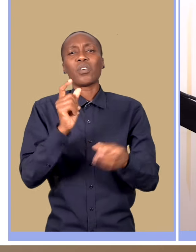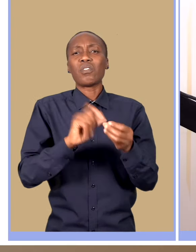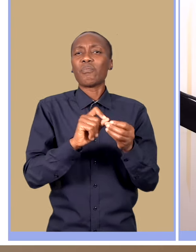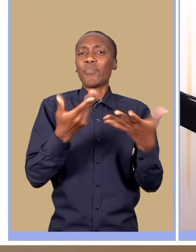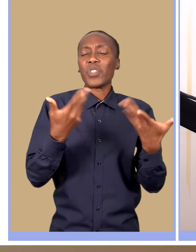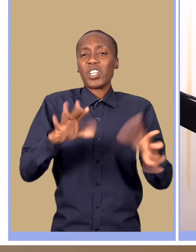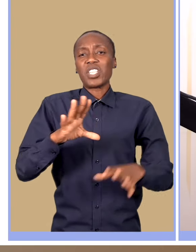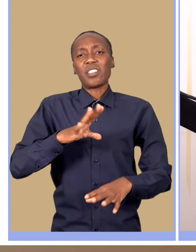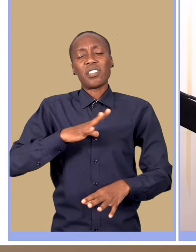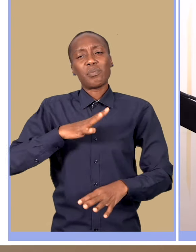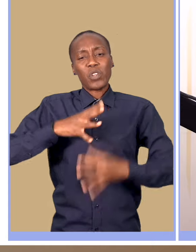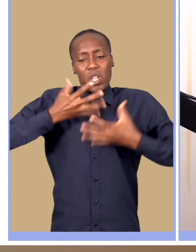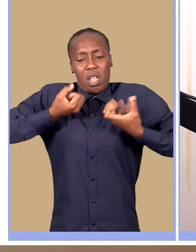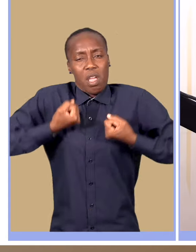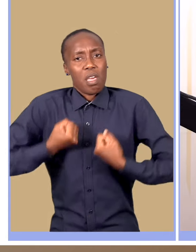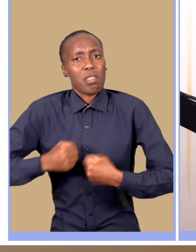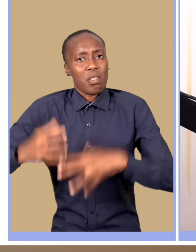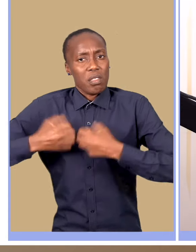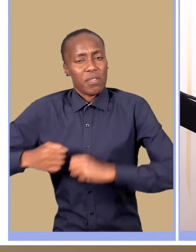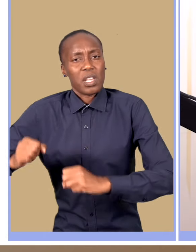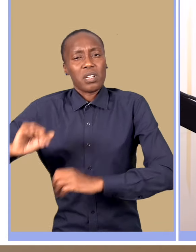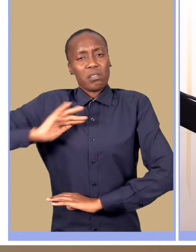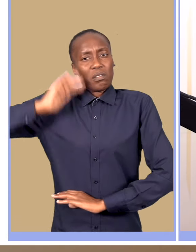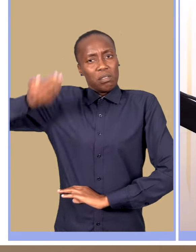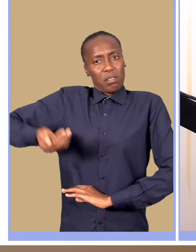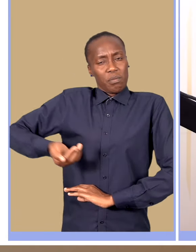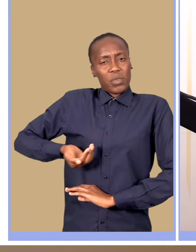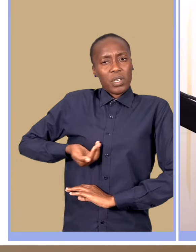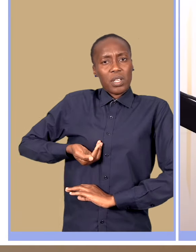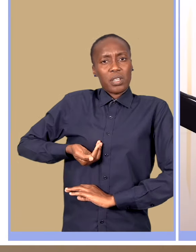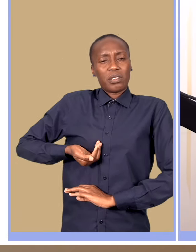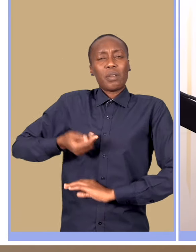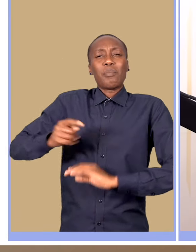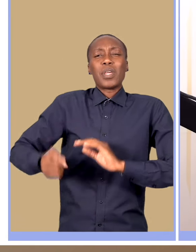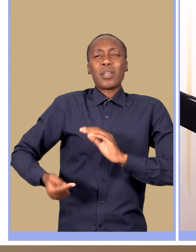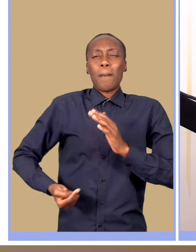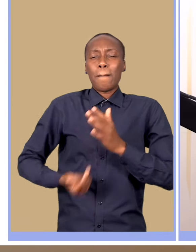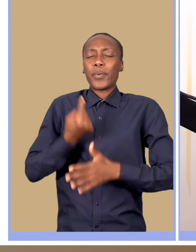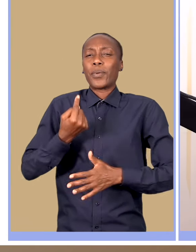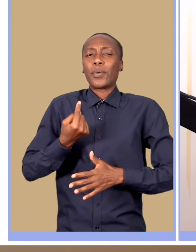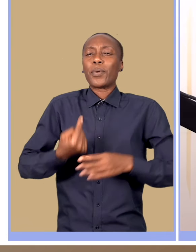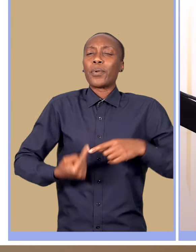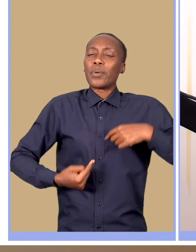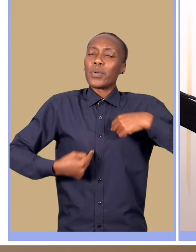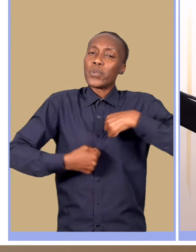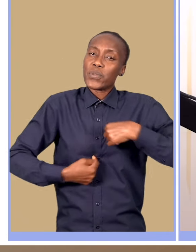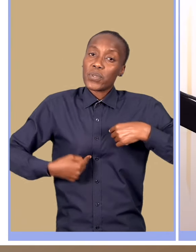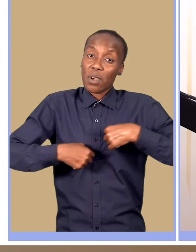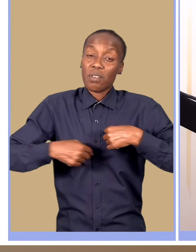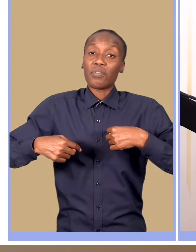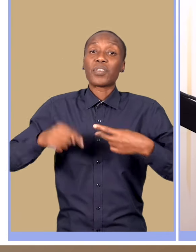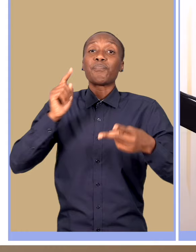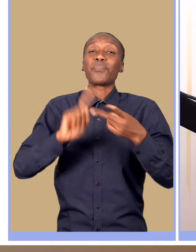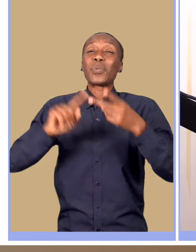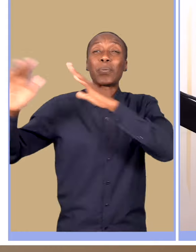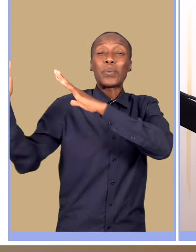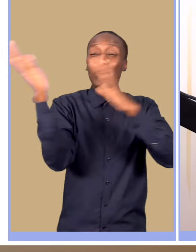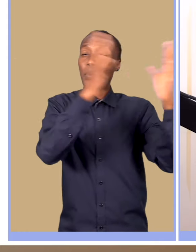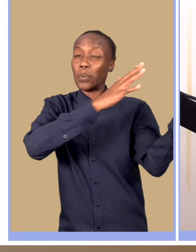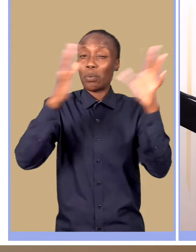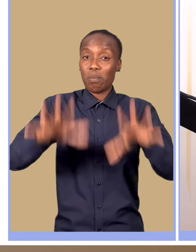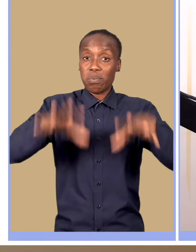ser feito em prol da mulher, porque entendemos que a mulher também é afetada de maneira diferente pelas mudanças climáticas, as crianças